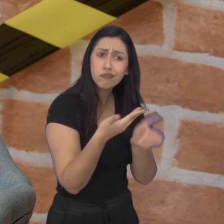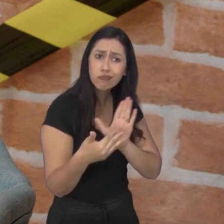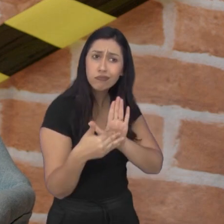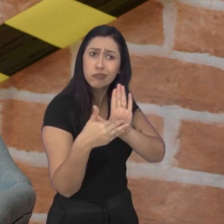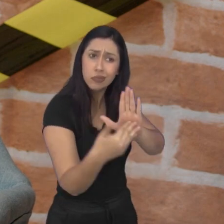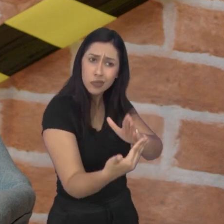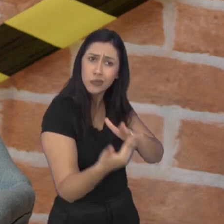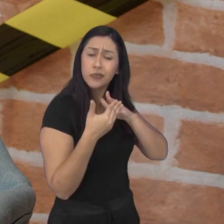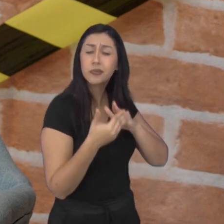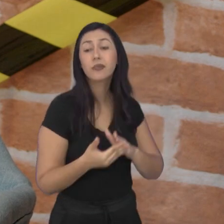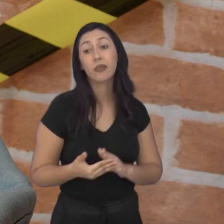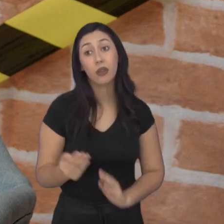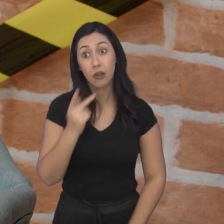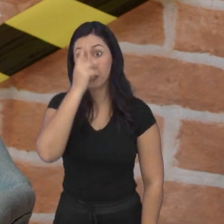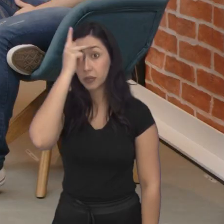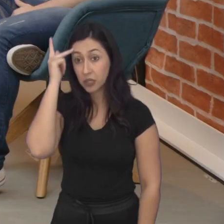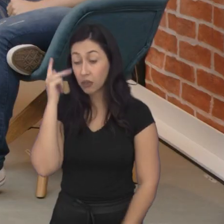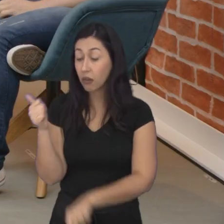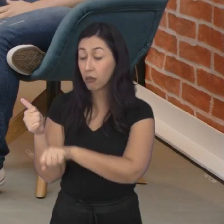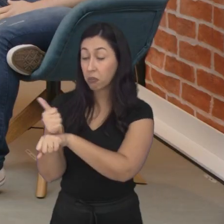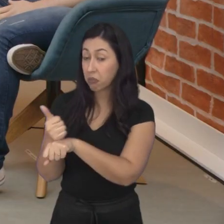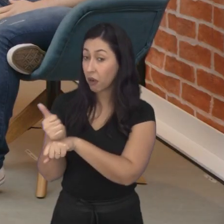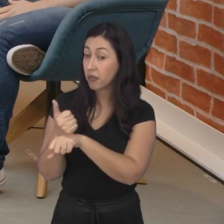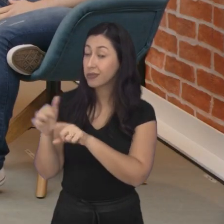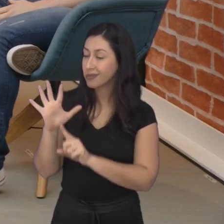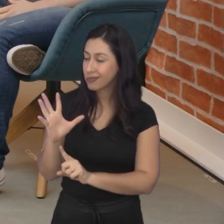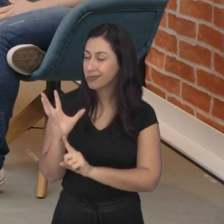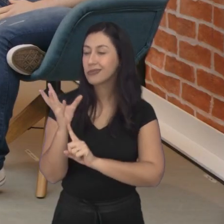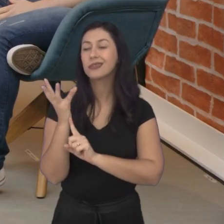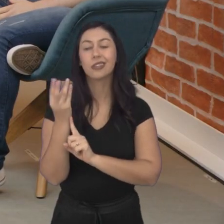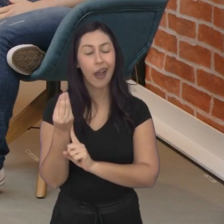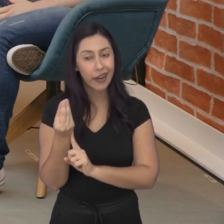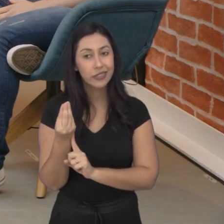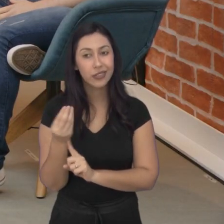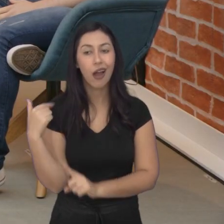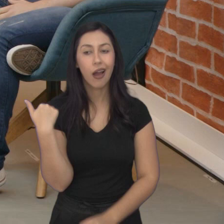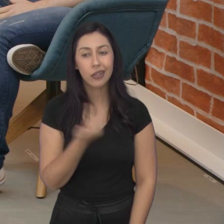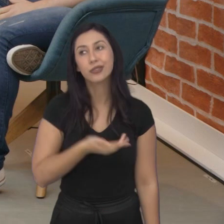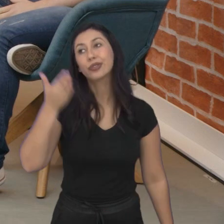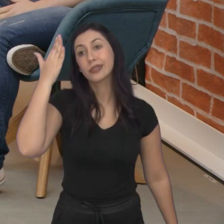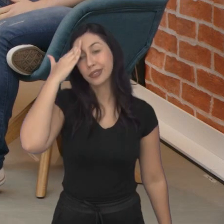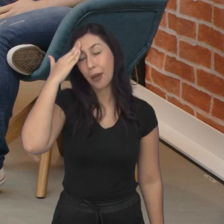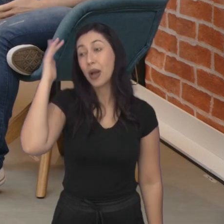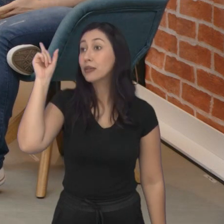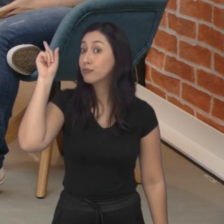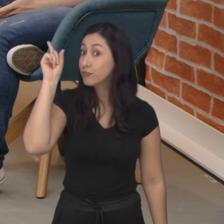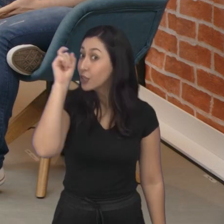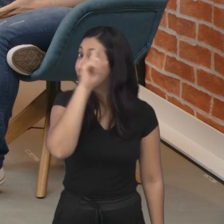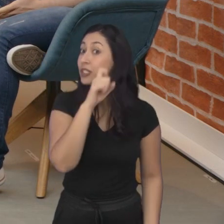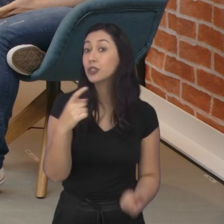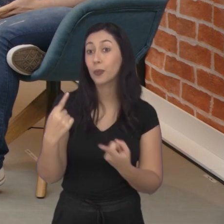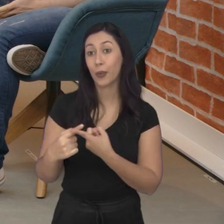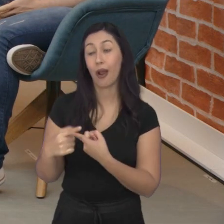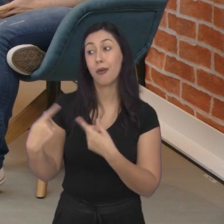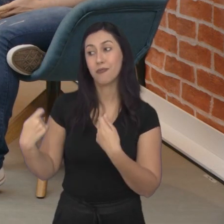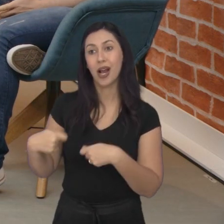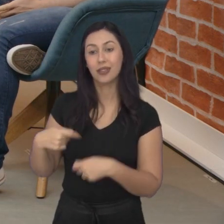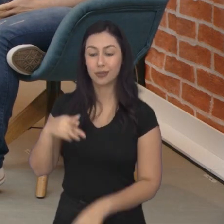que é, cara, para quem super é legal. Artista, a gente sabe que não é fácil sobreviver de arte, né? Porque todo mundo precisa também do dinheiro na